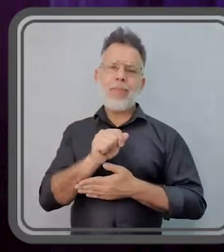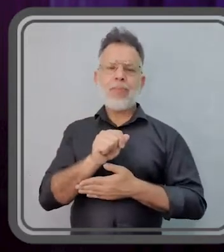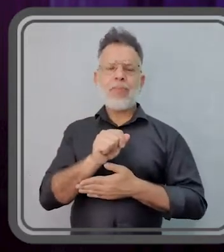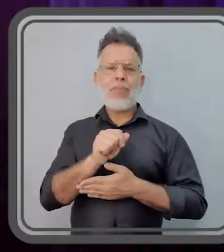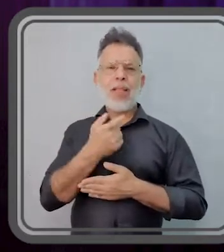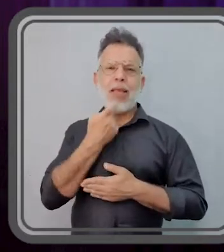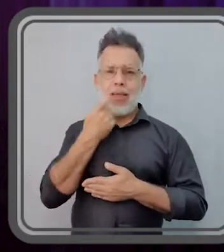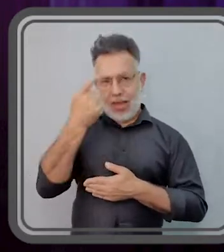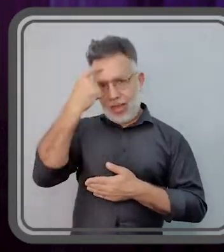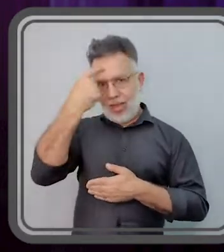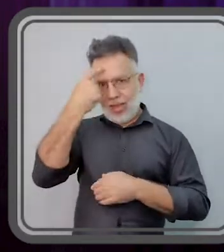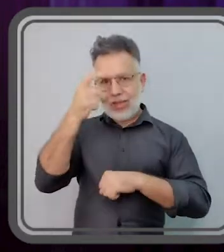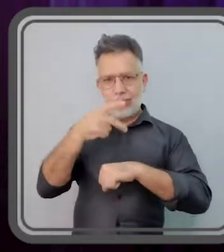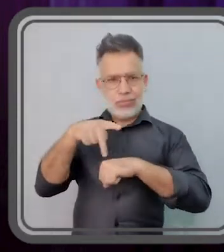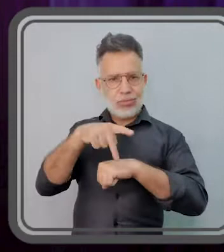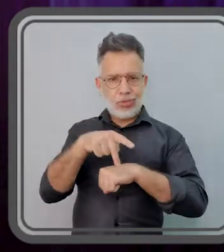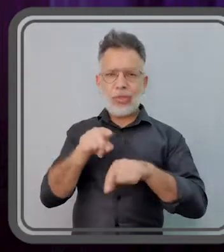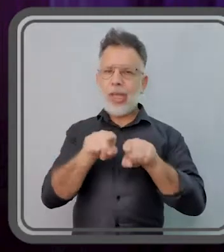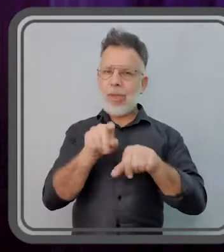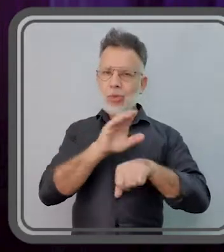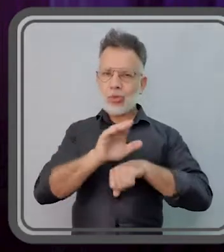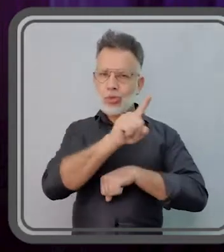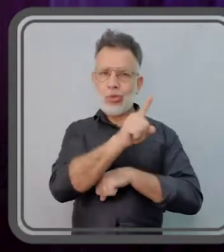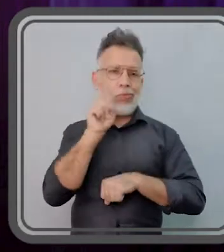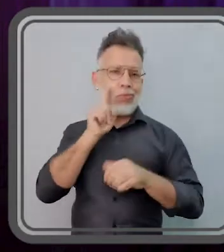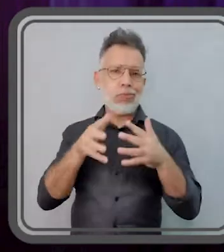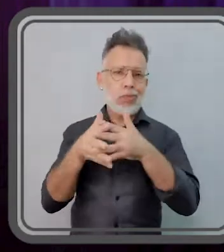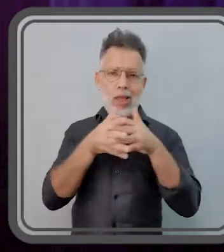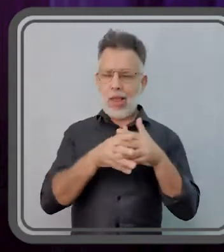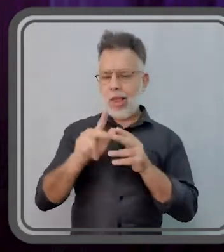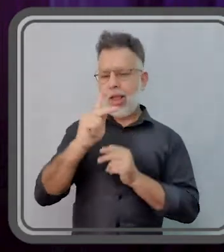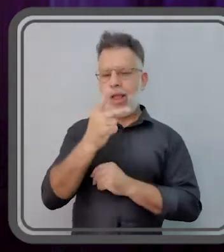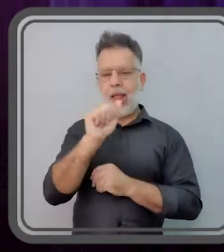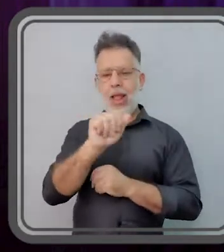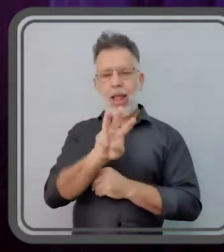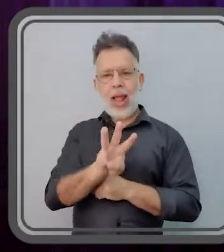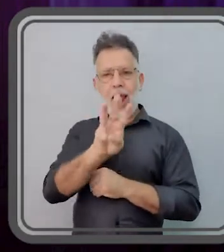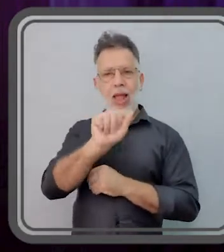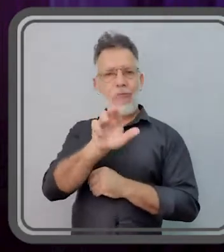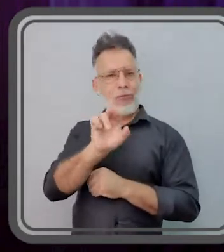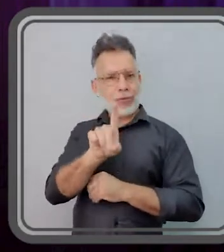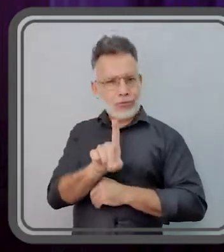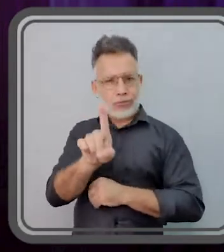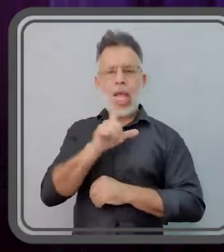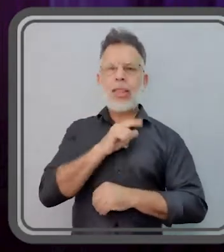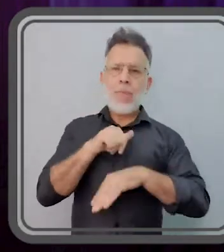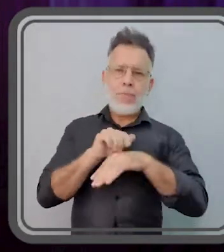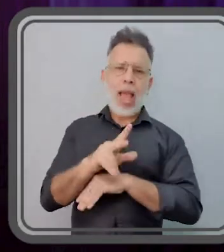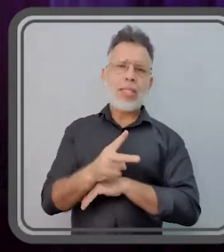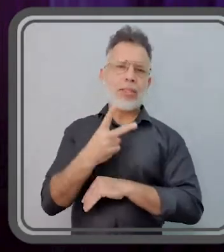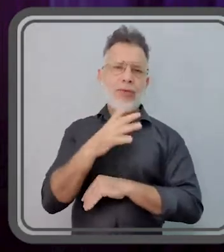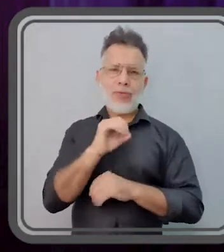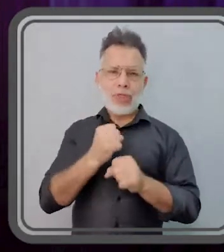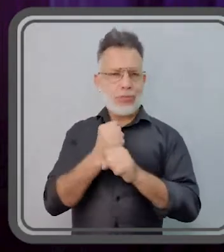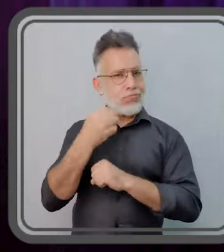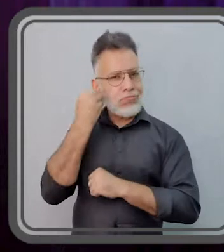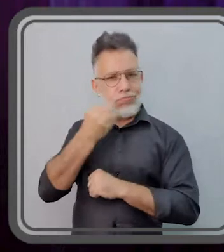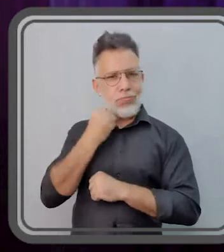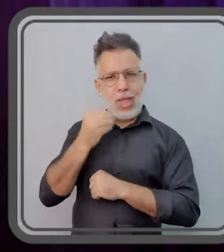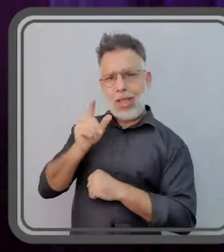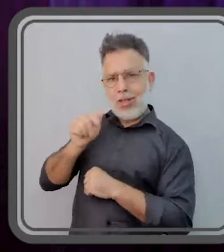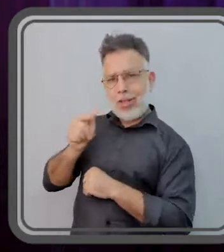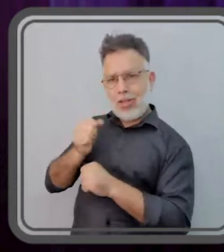programa Leading Professional Service Firms na Harvard Business School, tem mais de 2 décadas de experiência profissional e 17